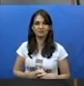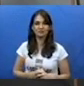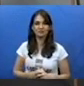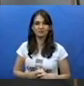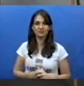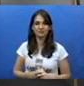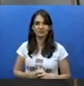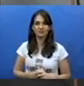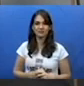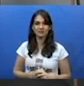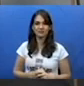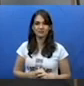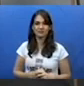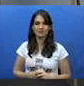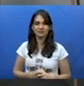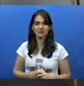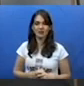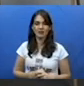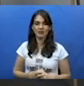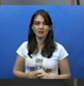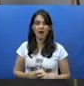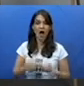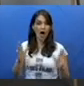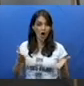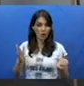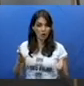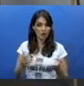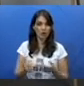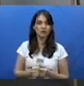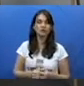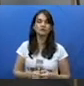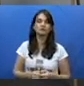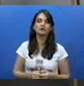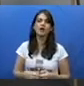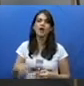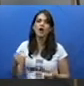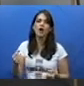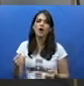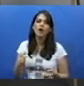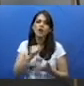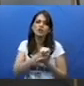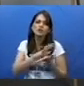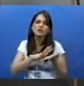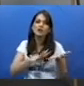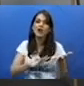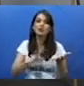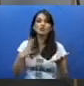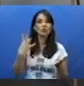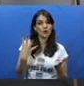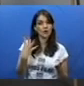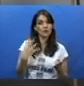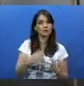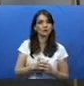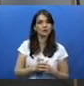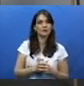Aqui. Vamos para o exercício 4. Na